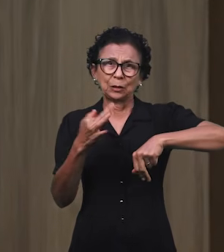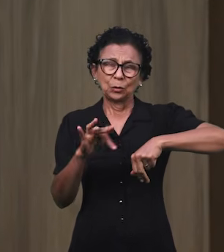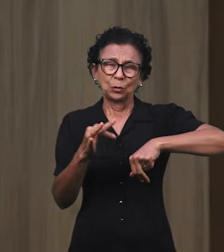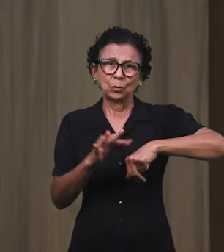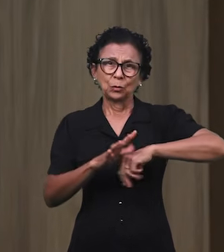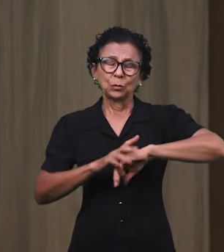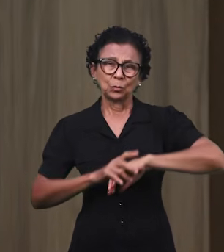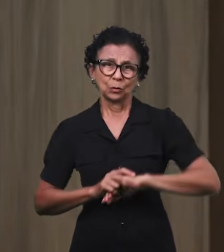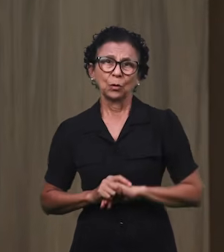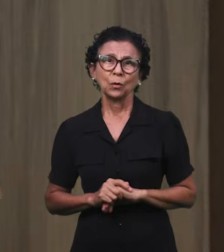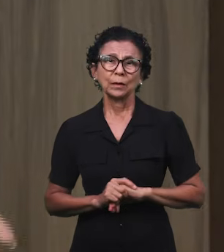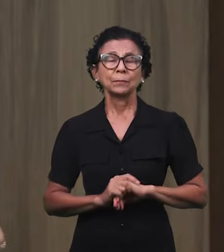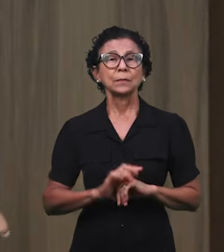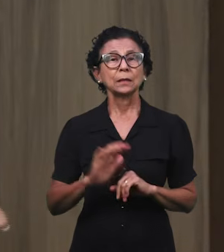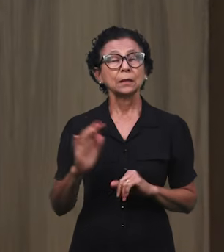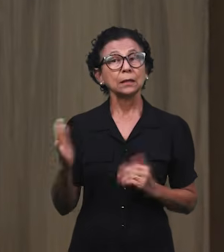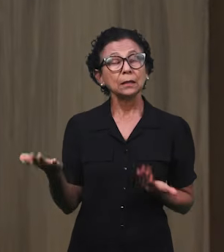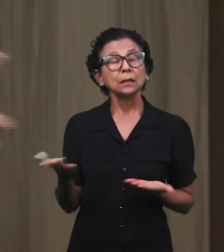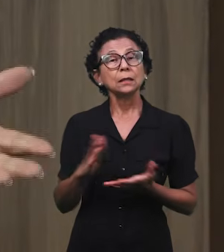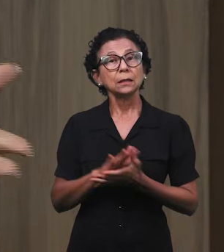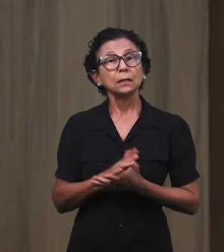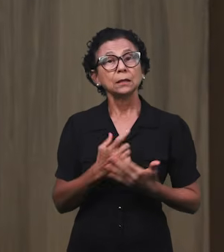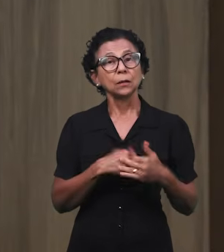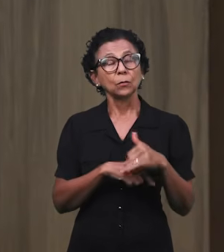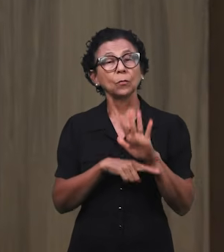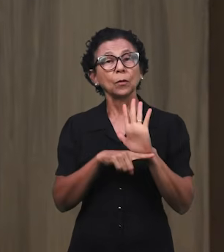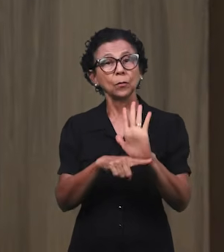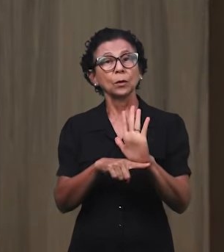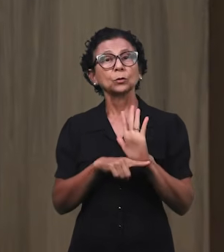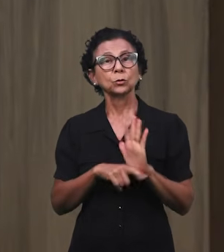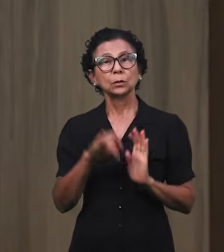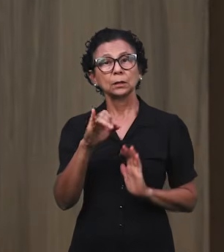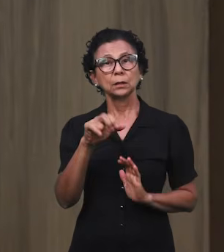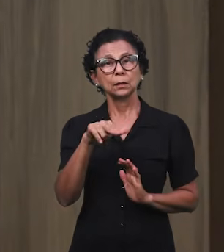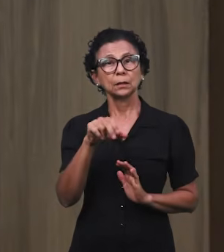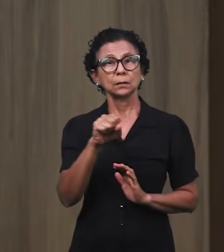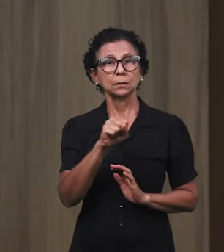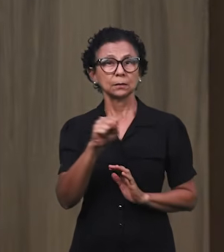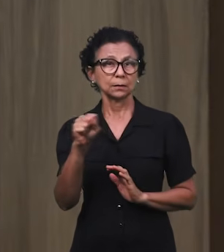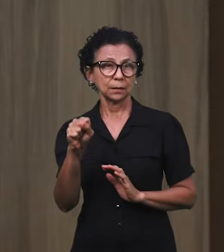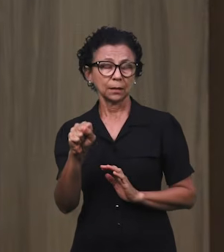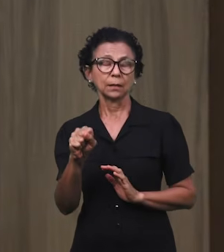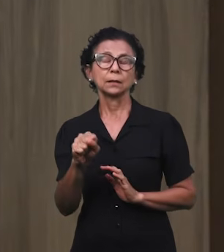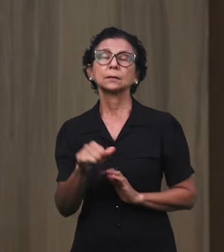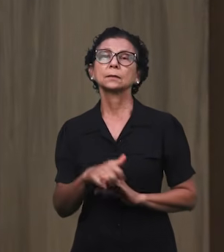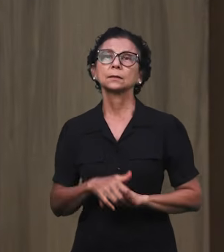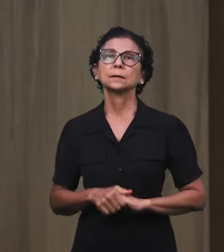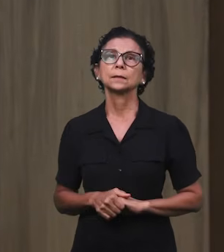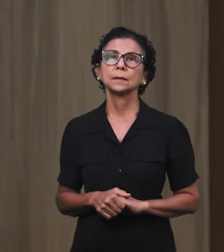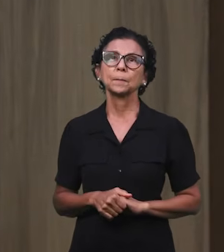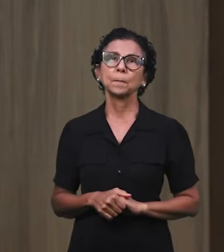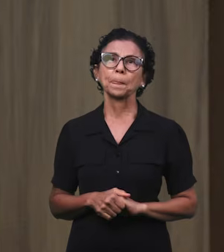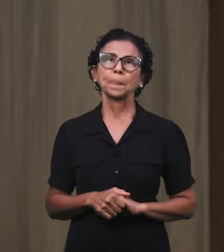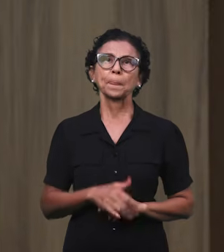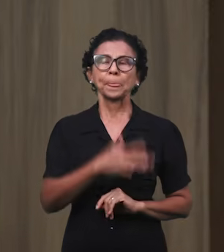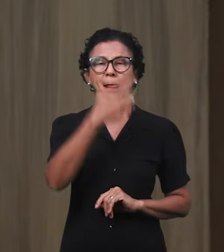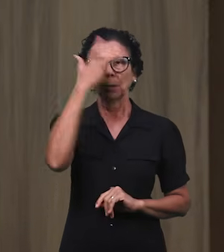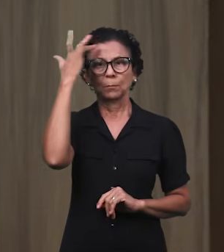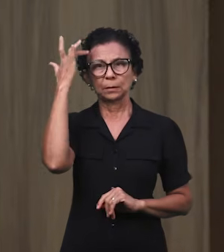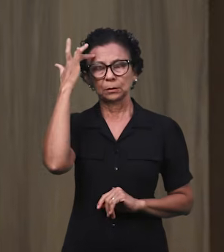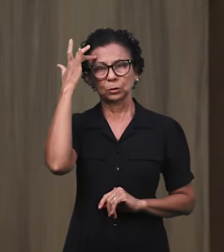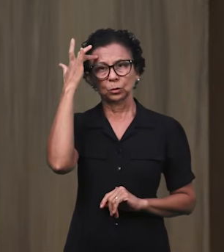BPC, que é um benefício assistencial, pago pelo INSS, né? Instituto Nacional de Serviço Social. Ele é para pessoas